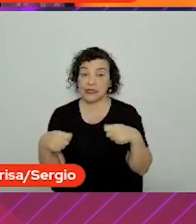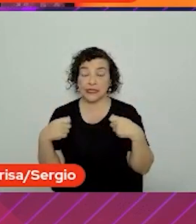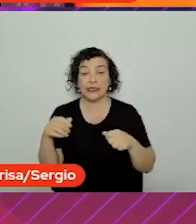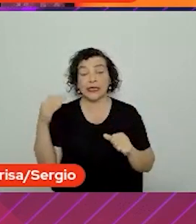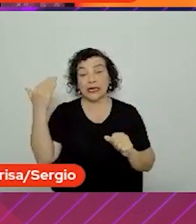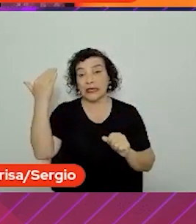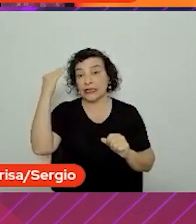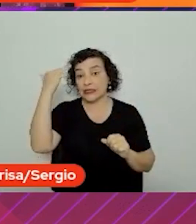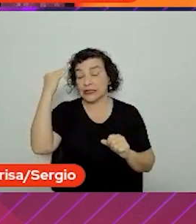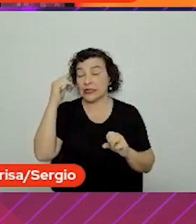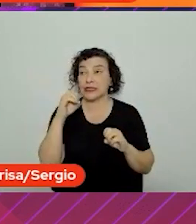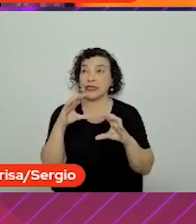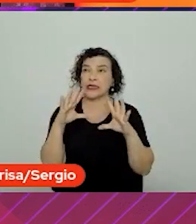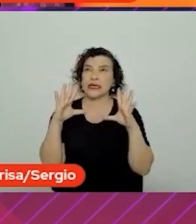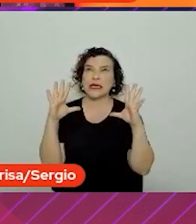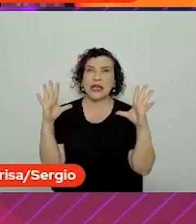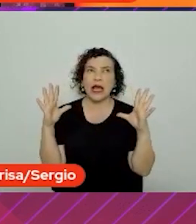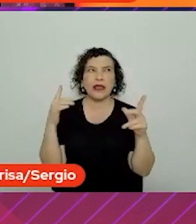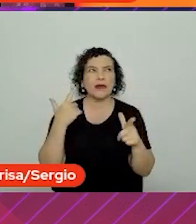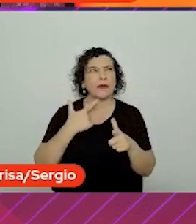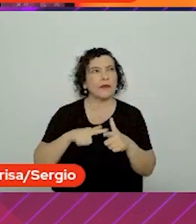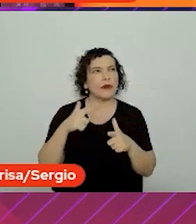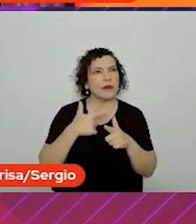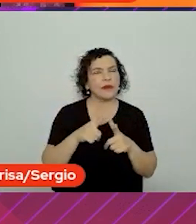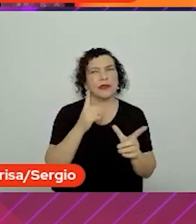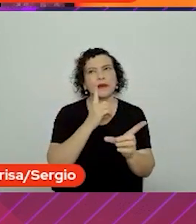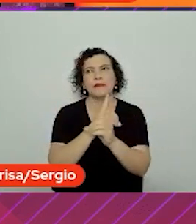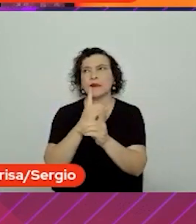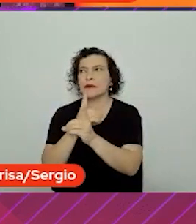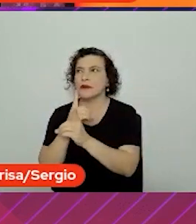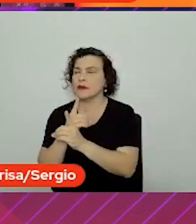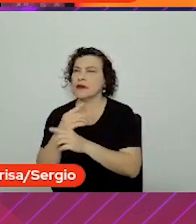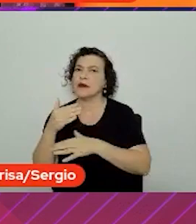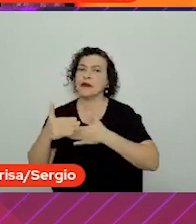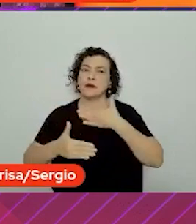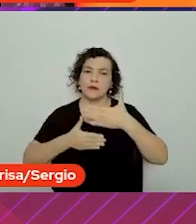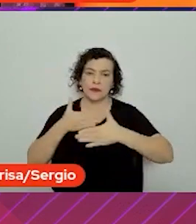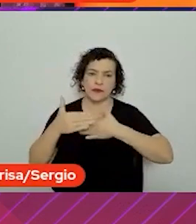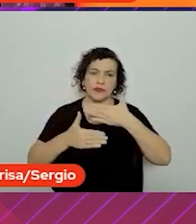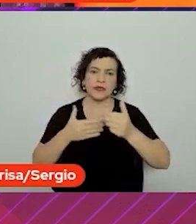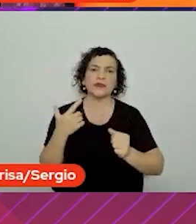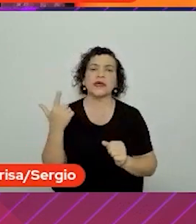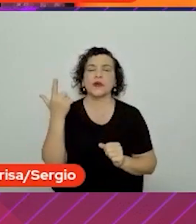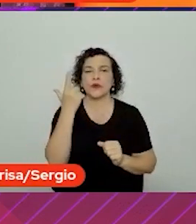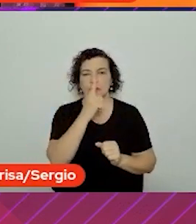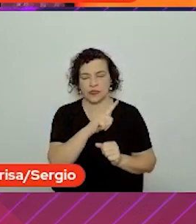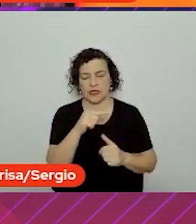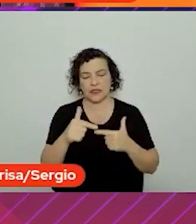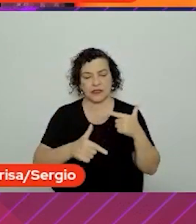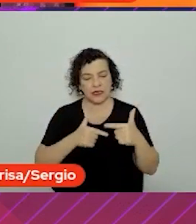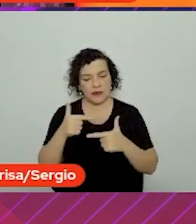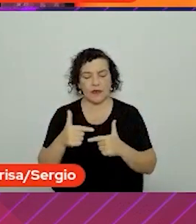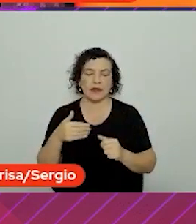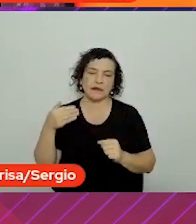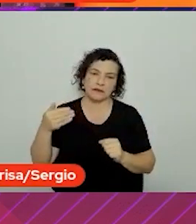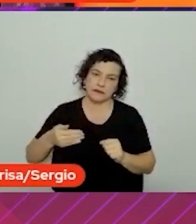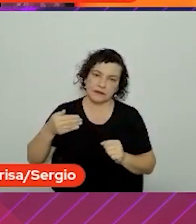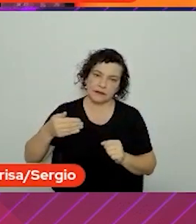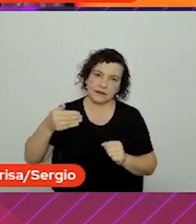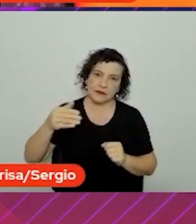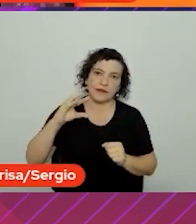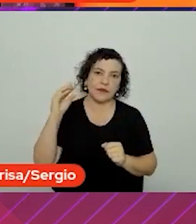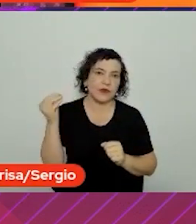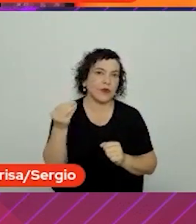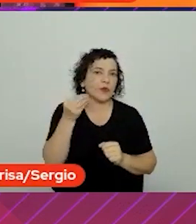que entender as dores, você vai entender o processo e aí você vai trabalhar pouco a pouco nas oportunidades de melhoria,